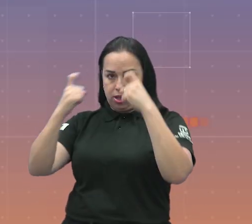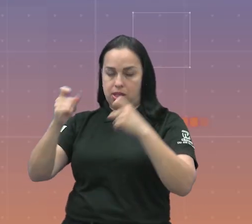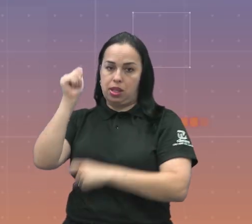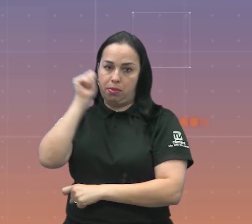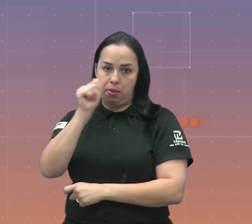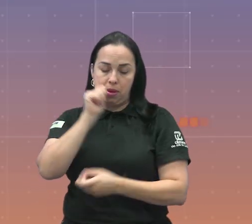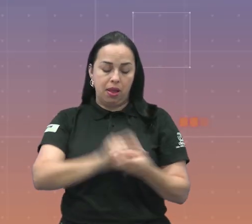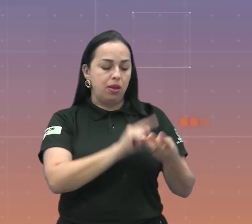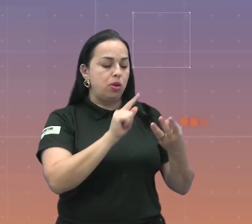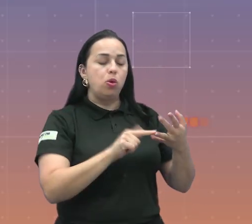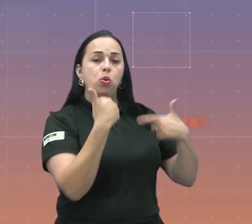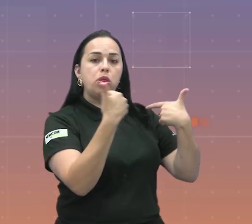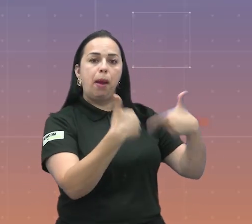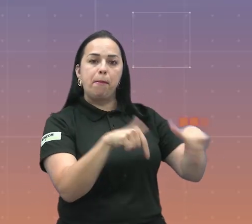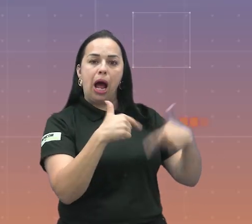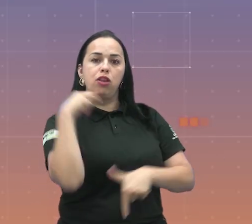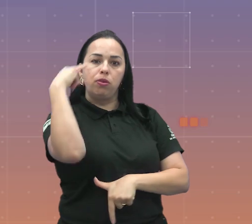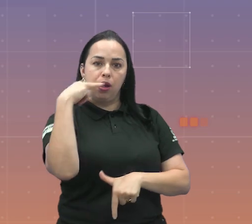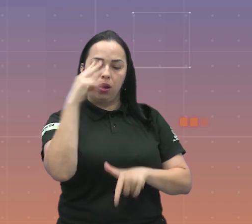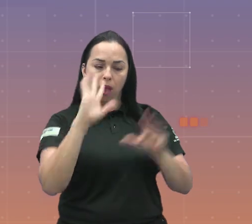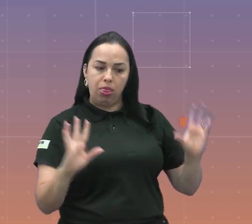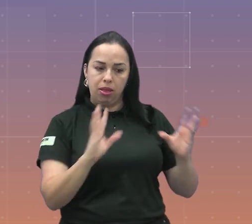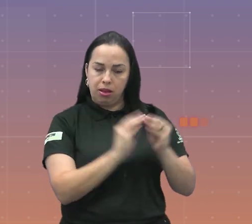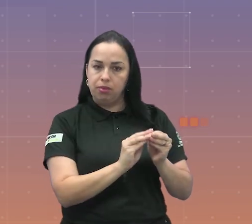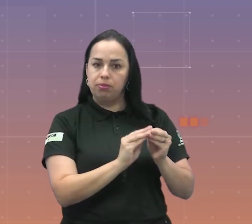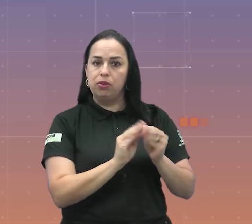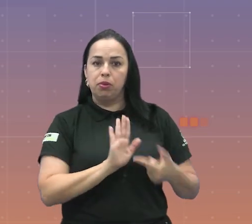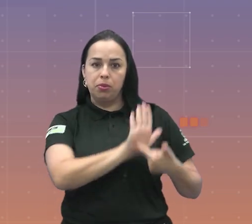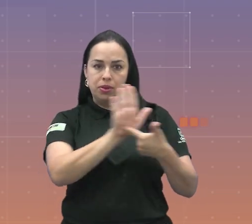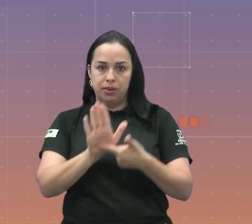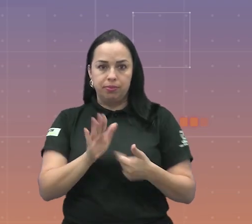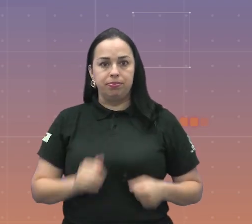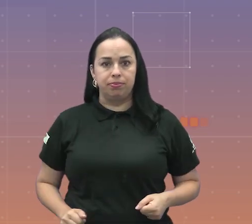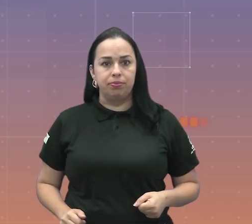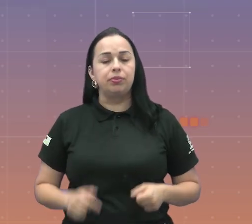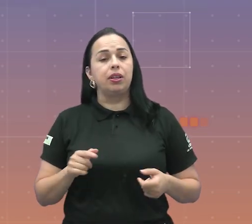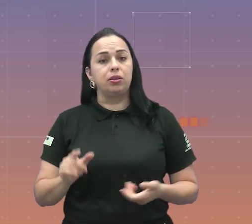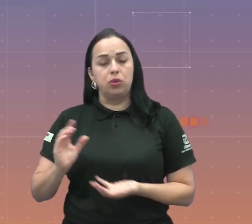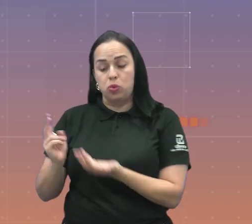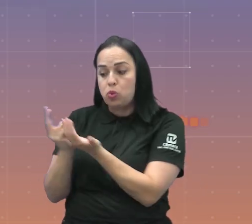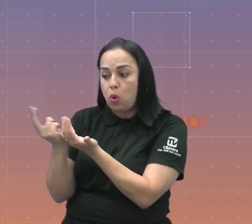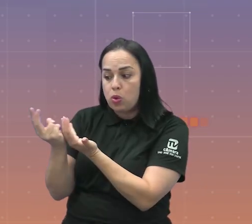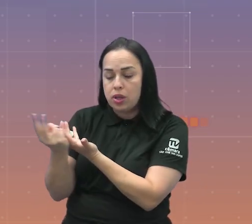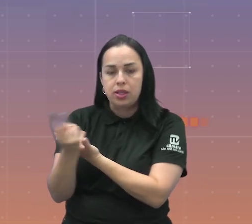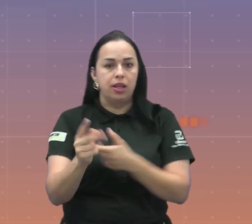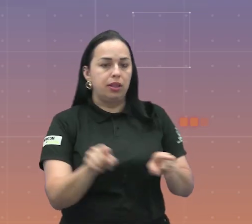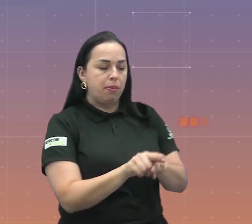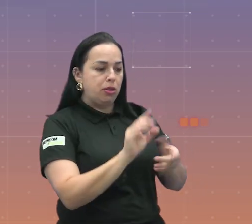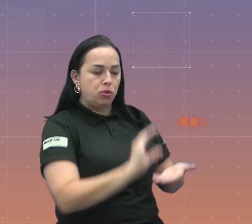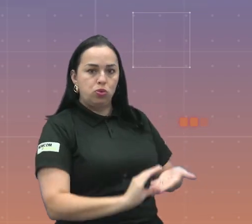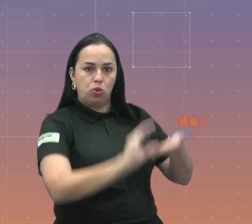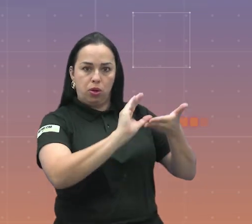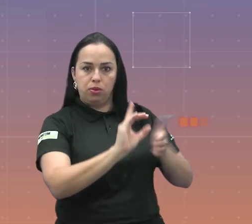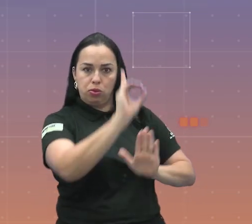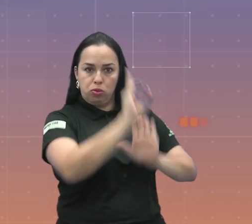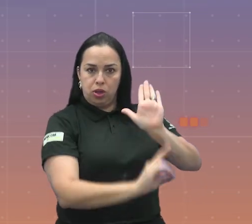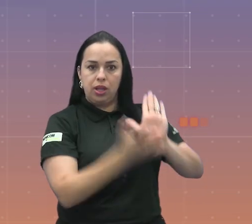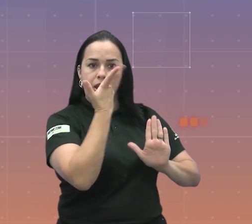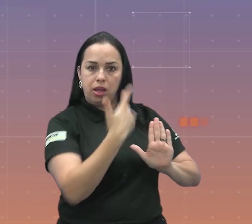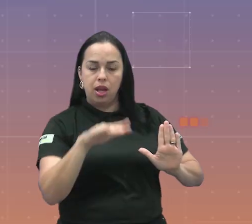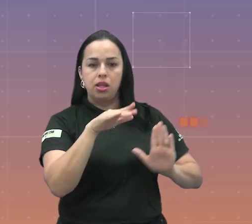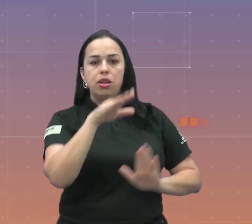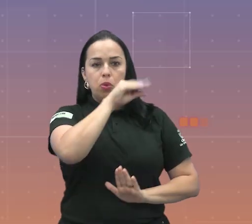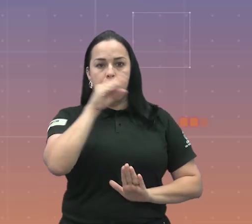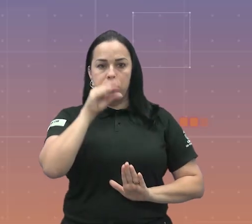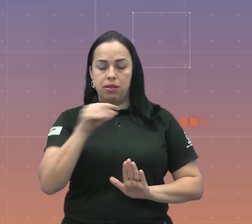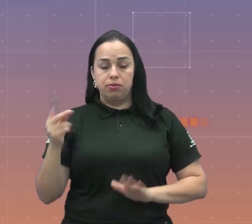mulher e um resumo dos trabalhos realizados pelos vereadores em 2025. Os conselhos tutelares e os conselhos municipais